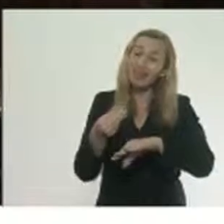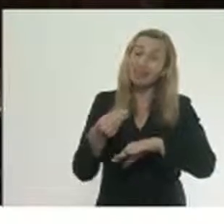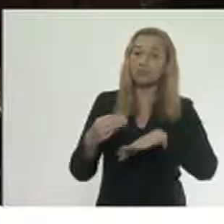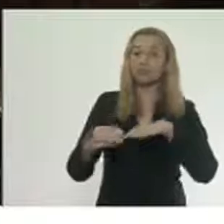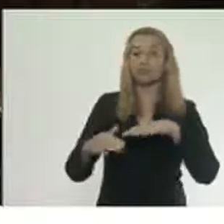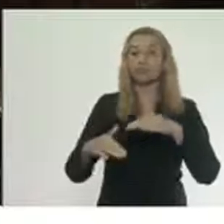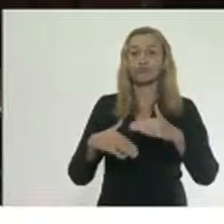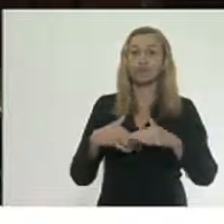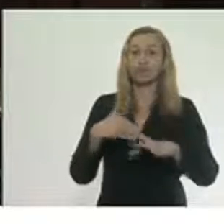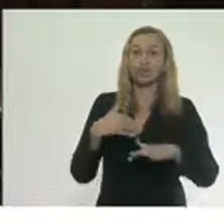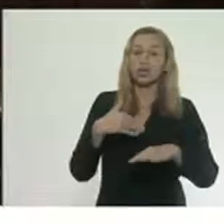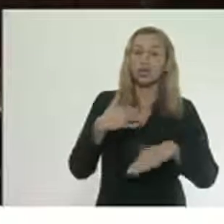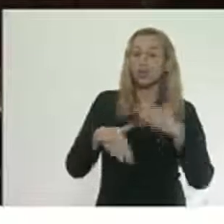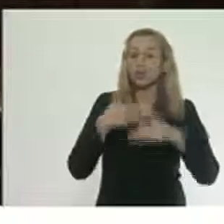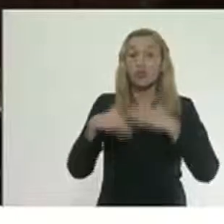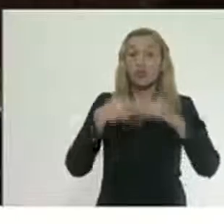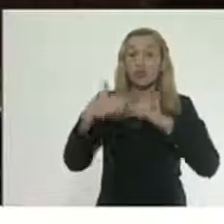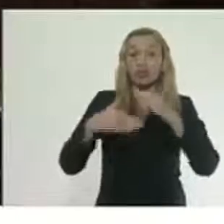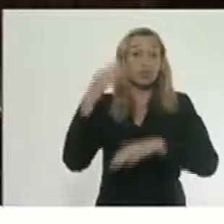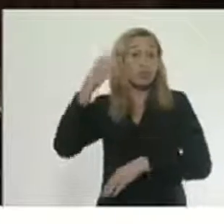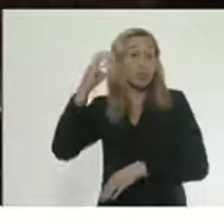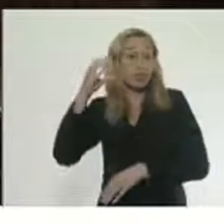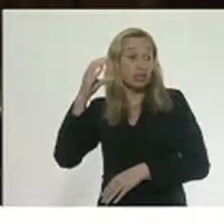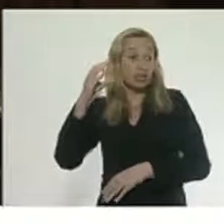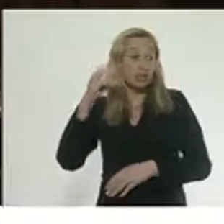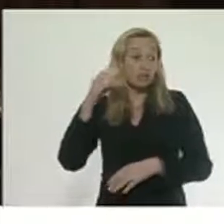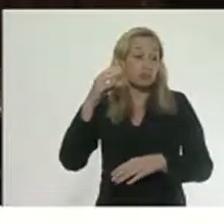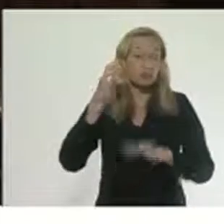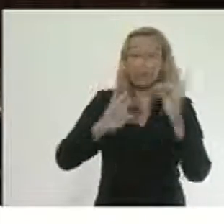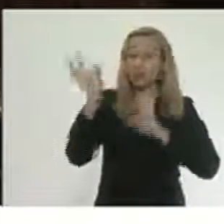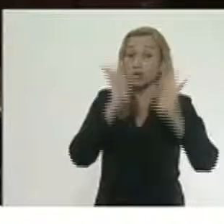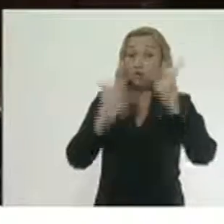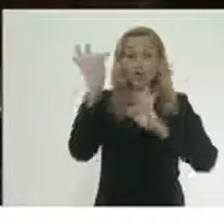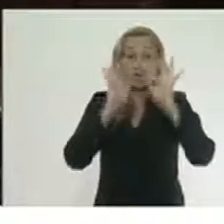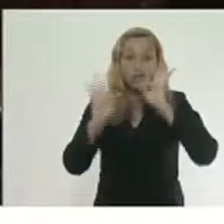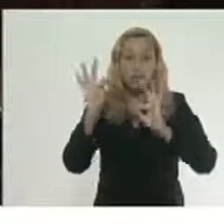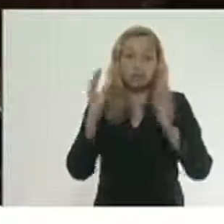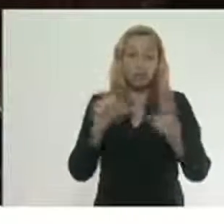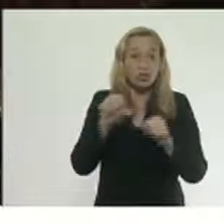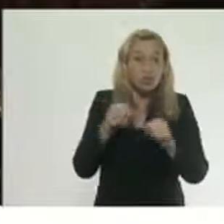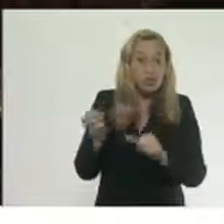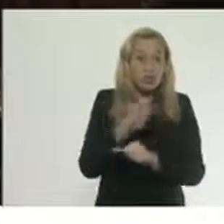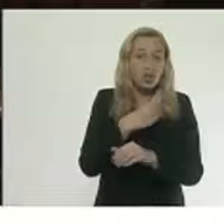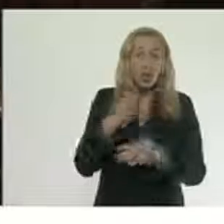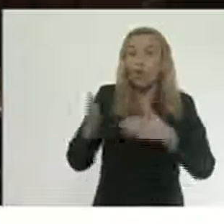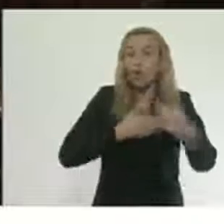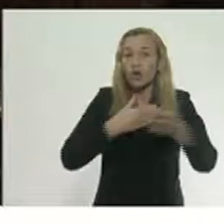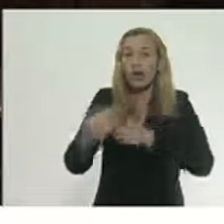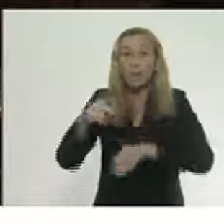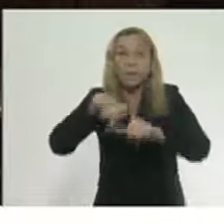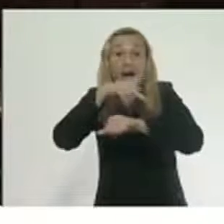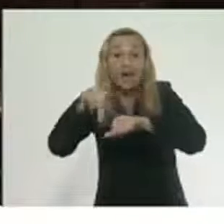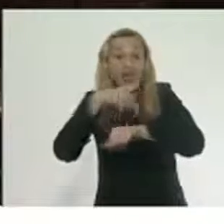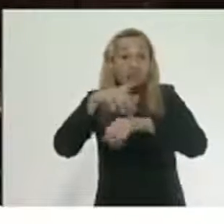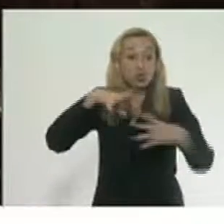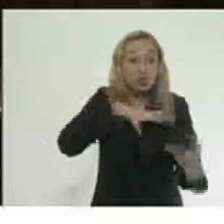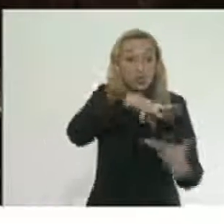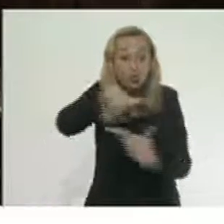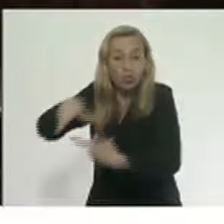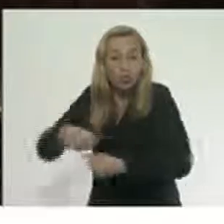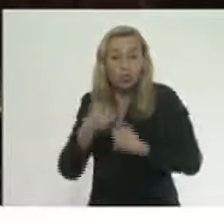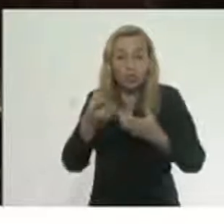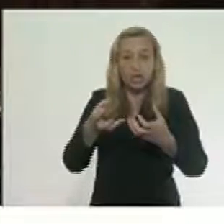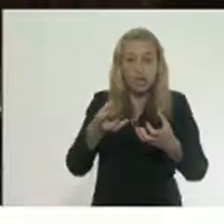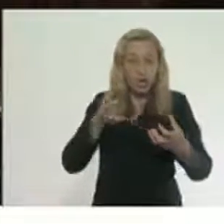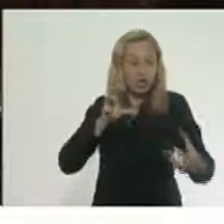tecnologia, em inovação, que qualquer país do mundo que hoje se insere, ou que pretende se inserir, na